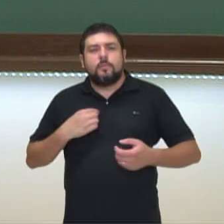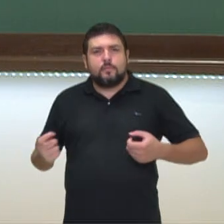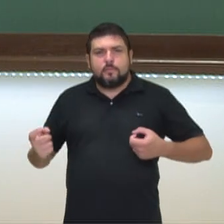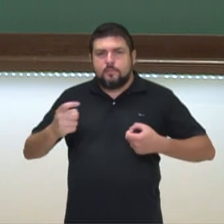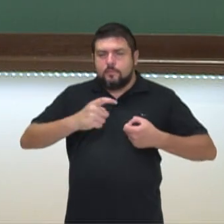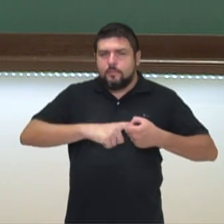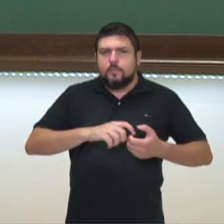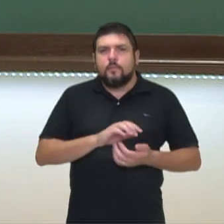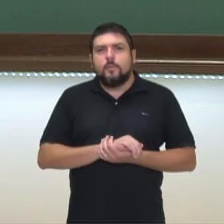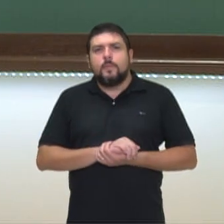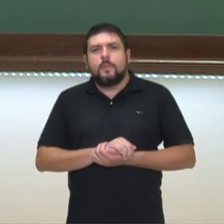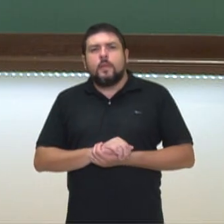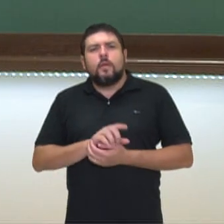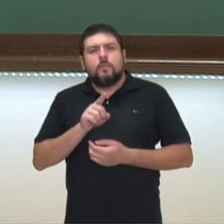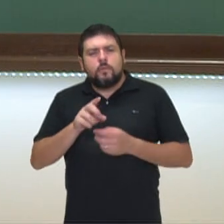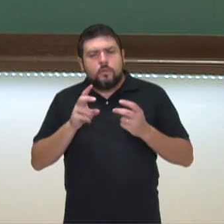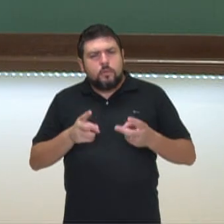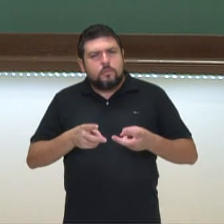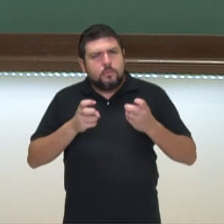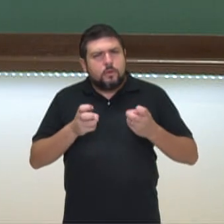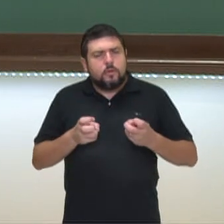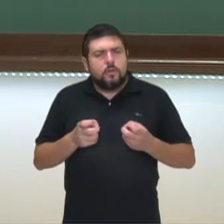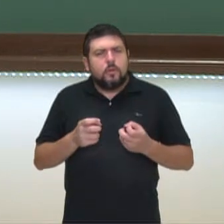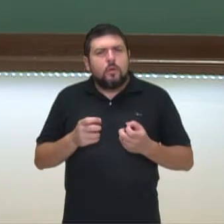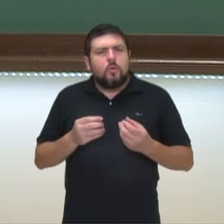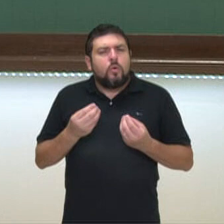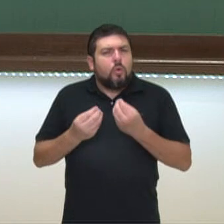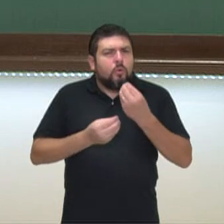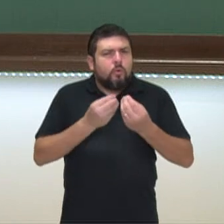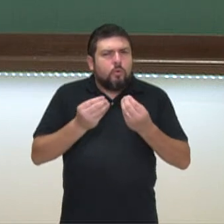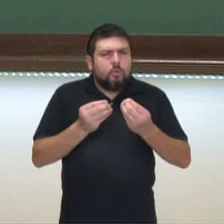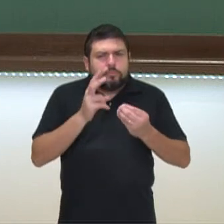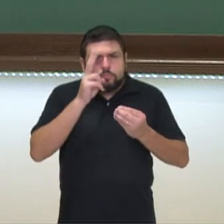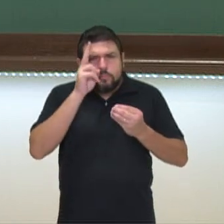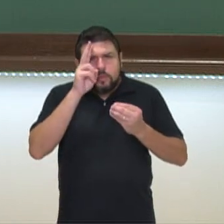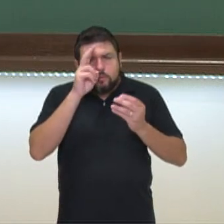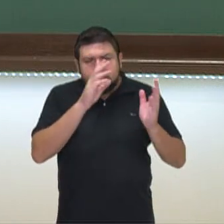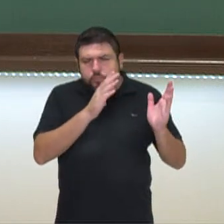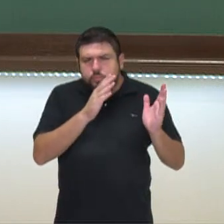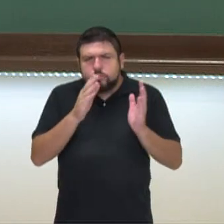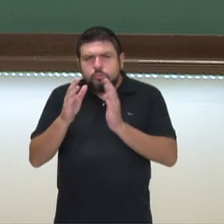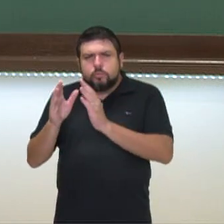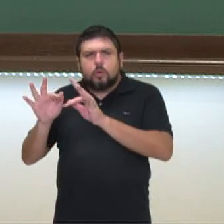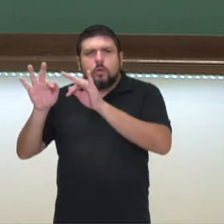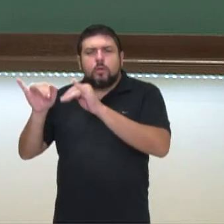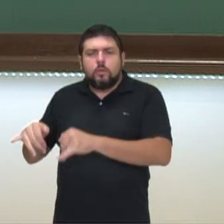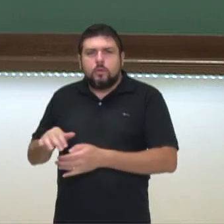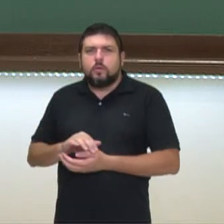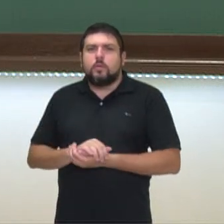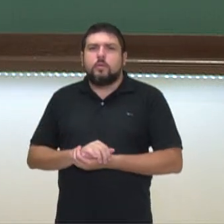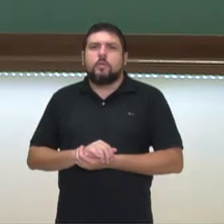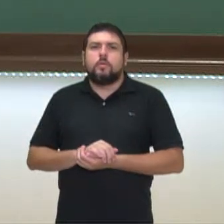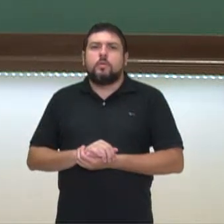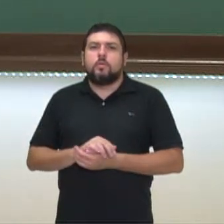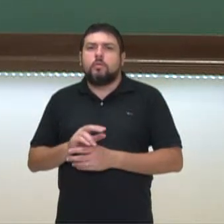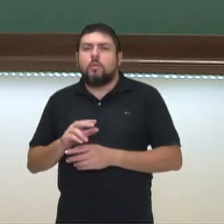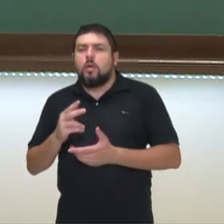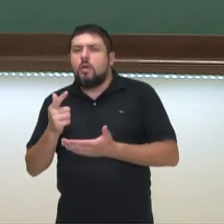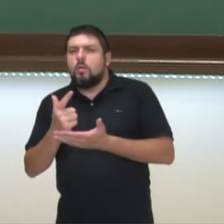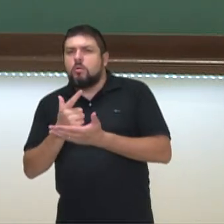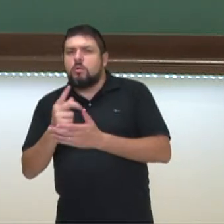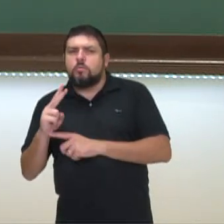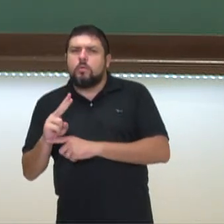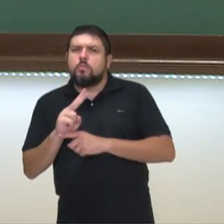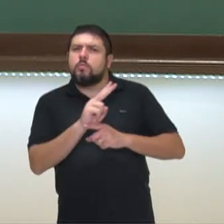Voltamos, conseguiu identificar qual é o desfecho, a resolução do conflito? Então, o livro vai ser emprestado ou não? O que